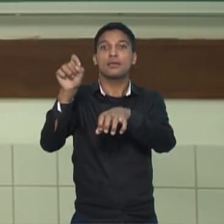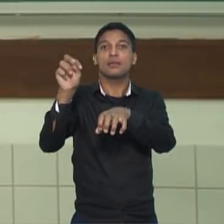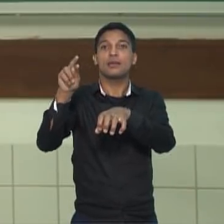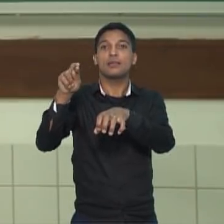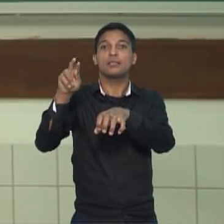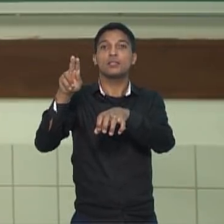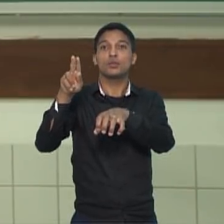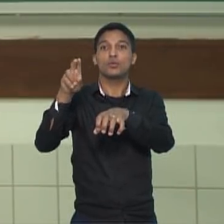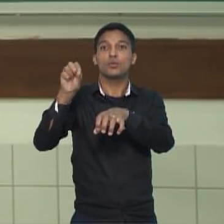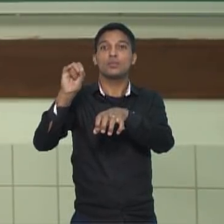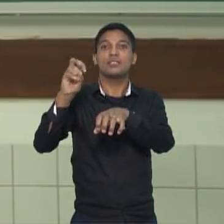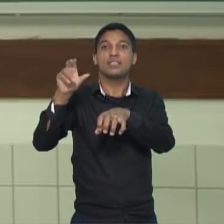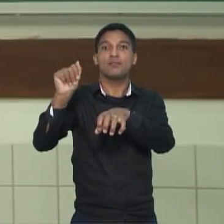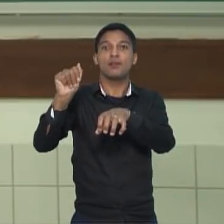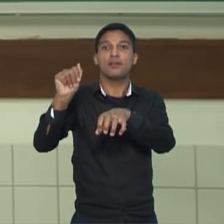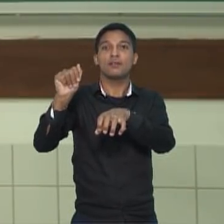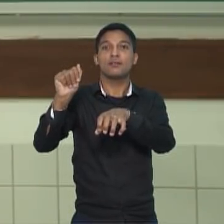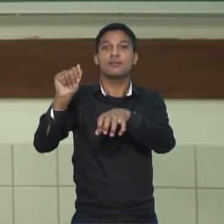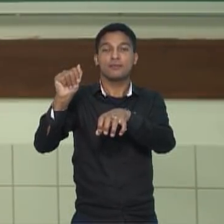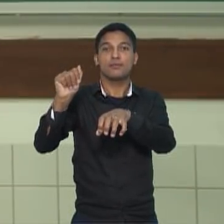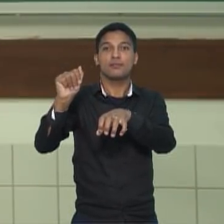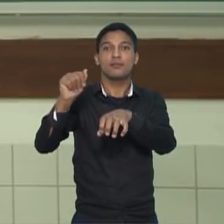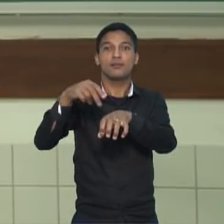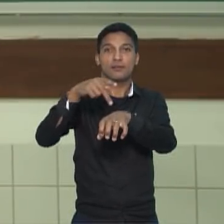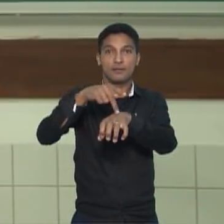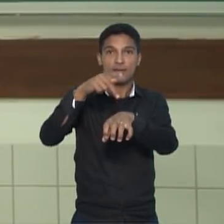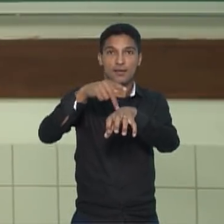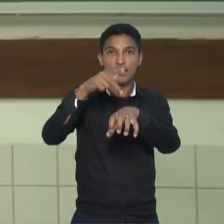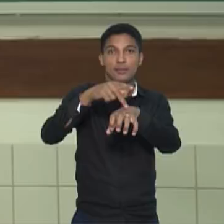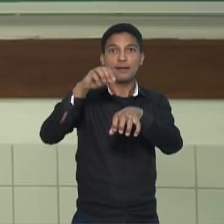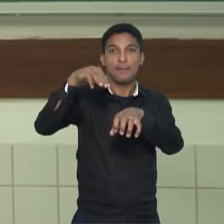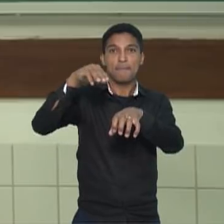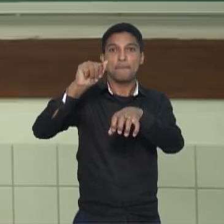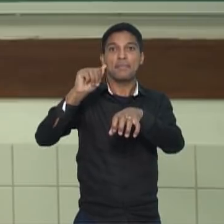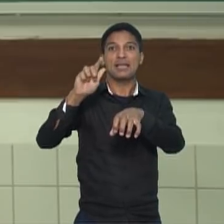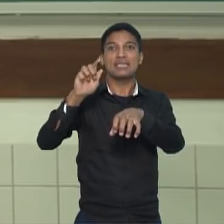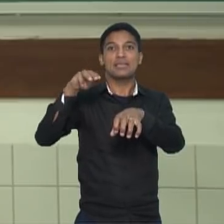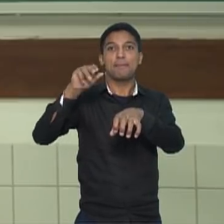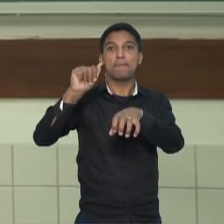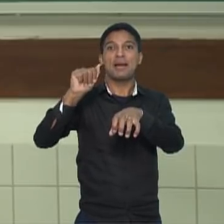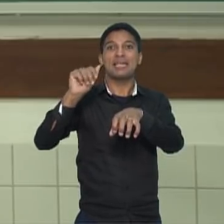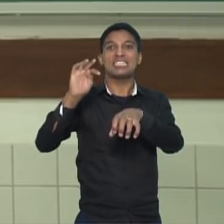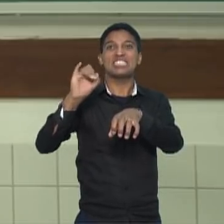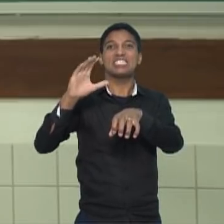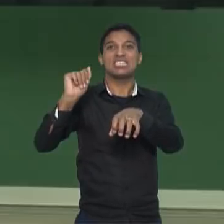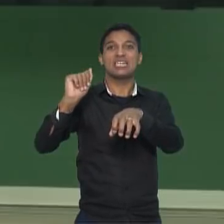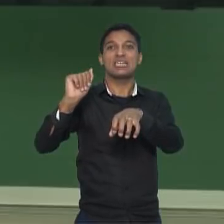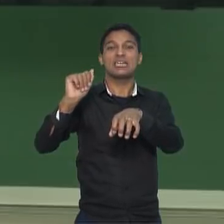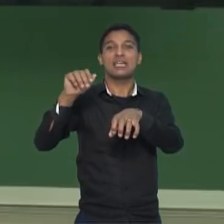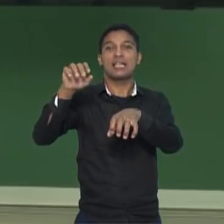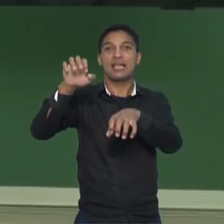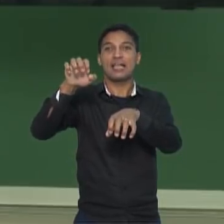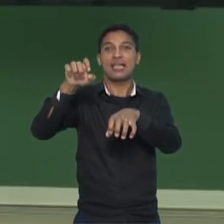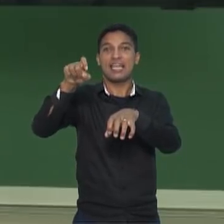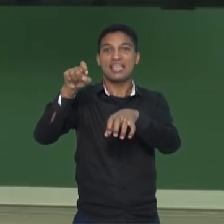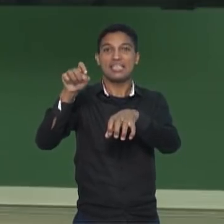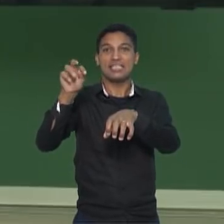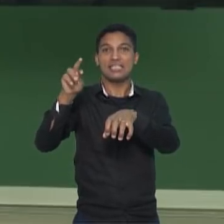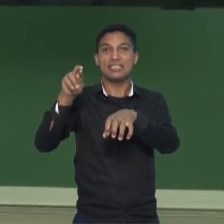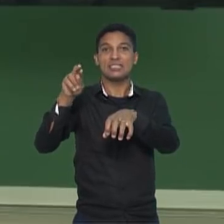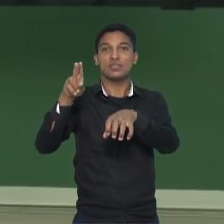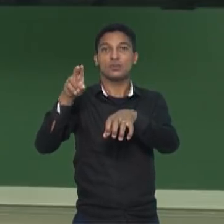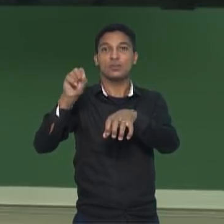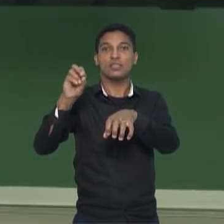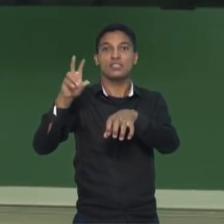seja, solidificou fora da superfície terrestre. Além da rocha magmática, temos a